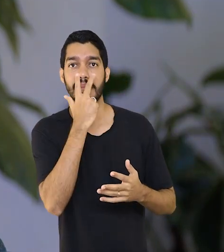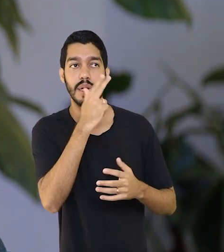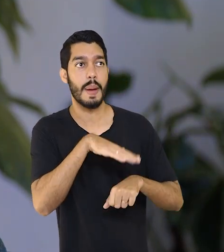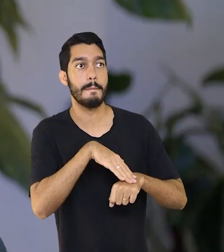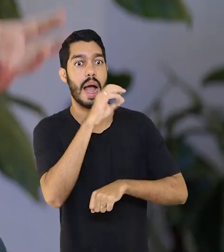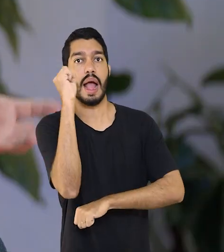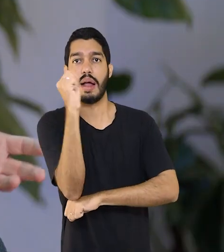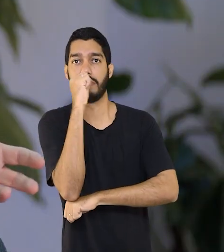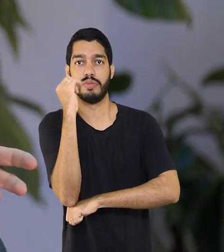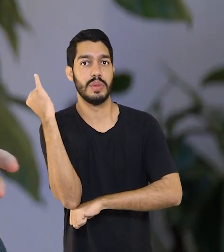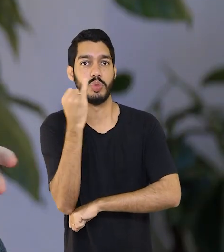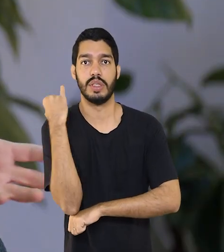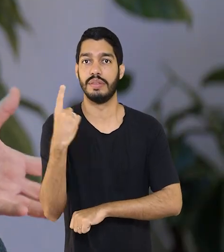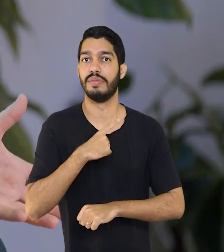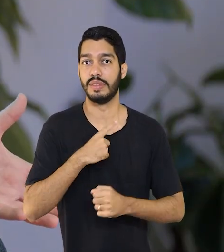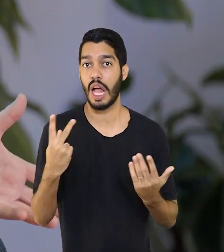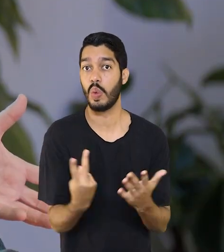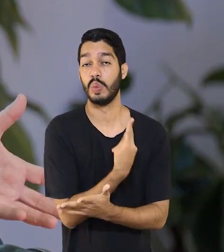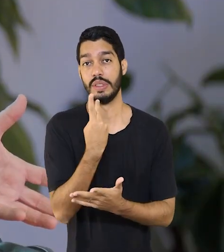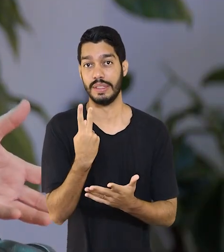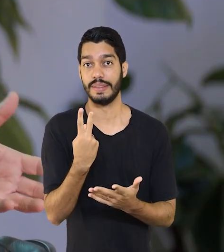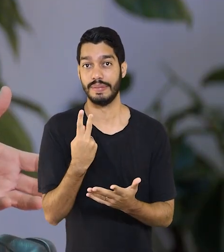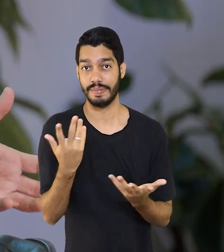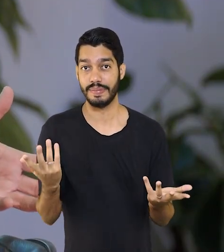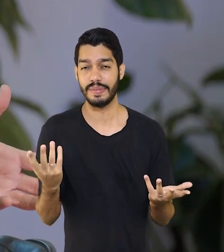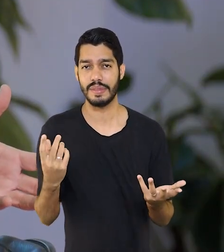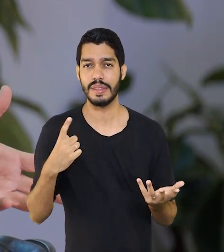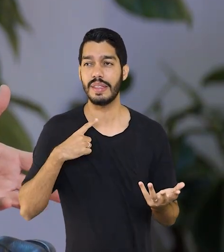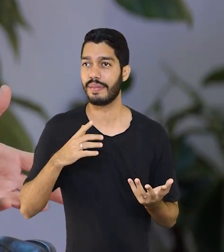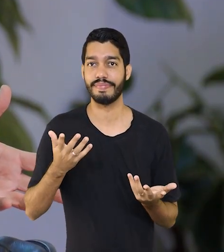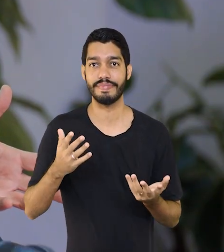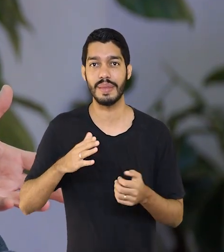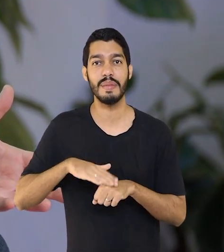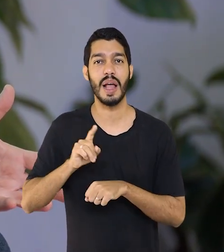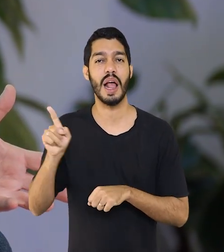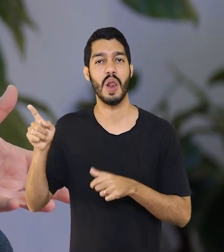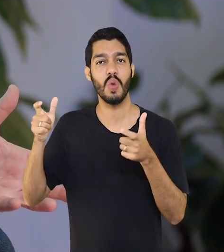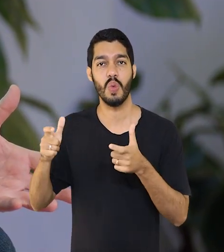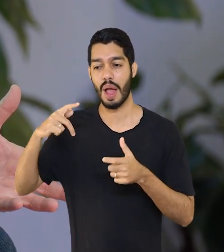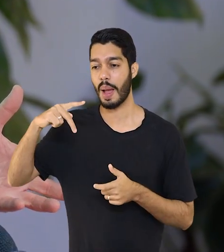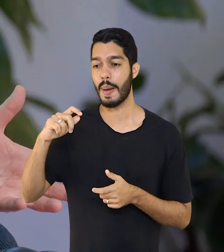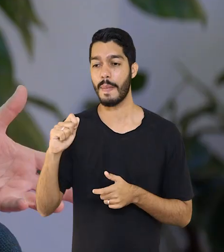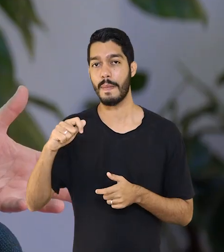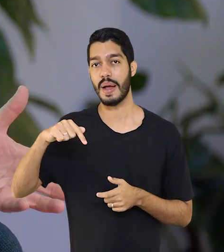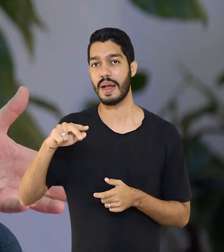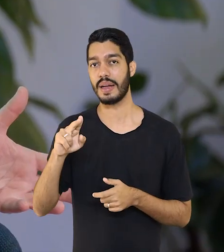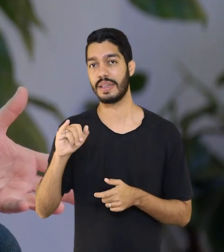mais importantes que aconteceram, está completamente iludido. Mais de 1/3 do Paquistão inundou.